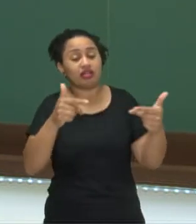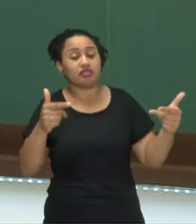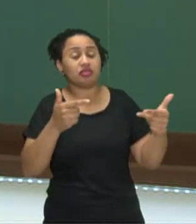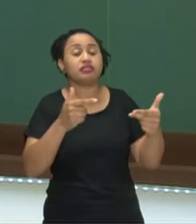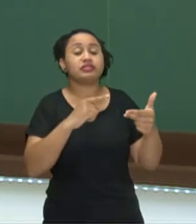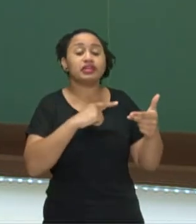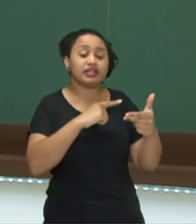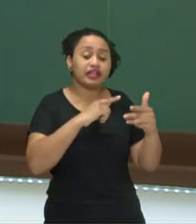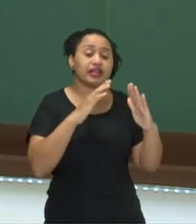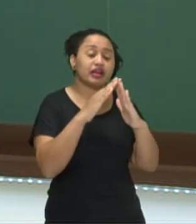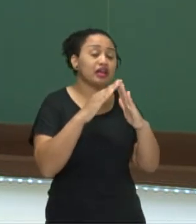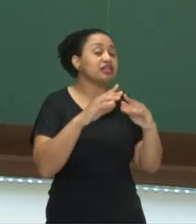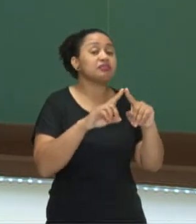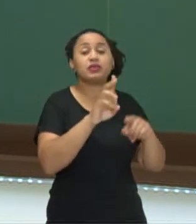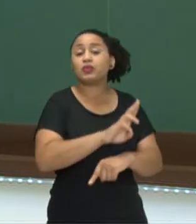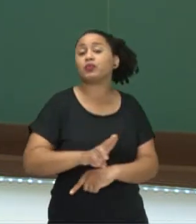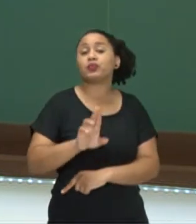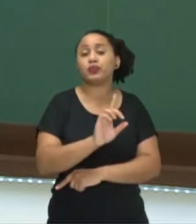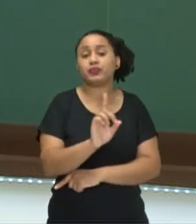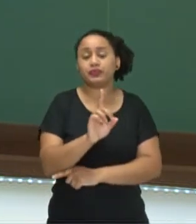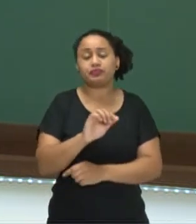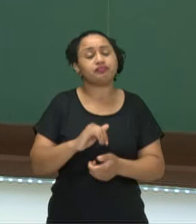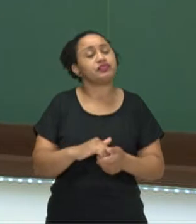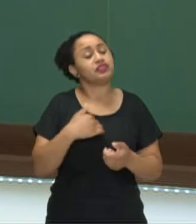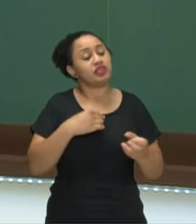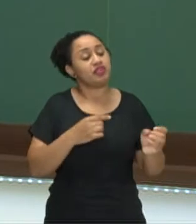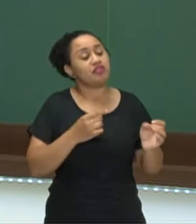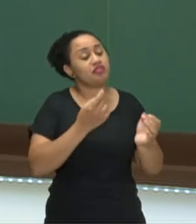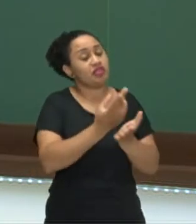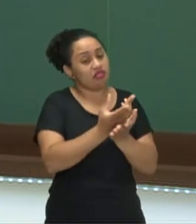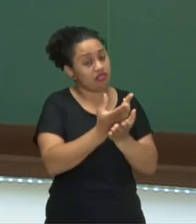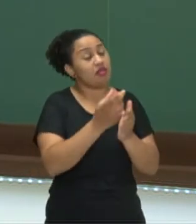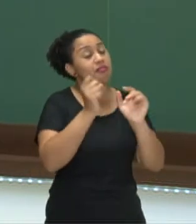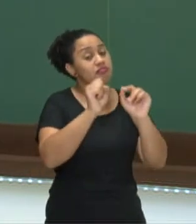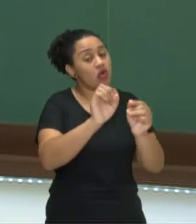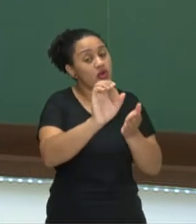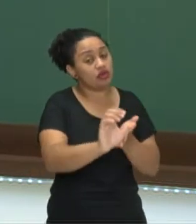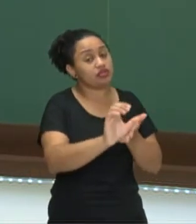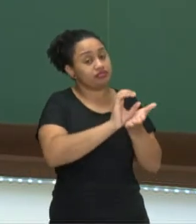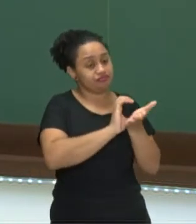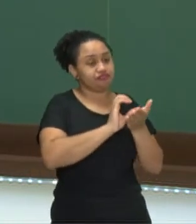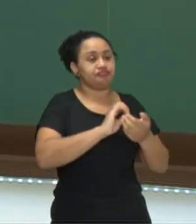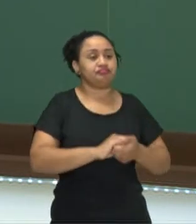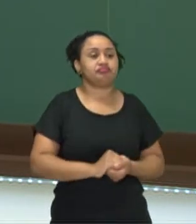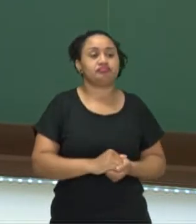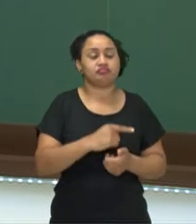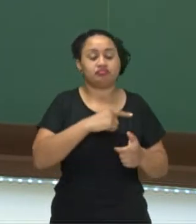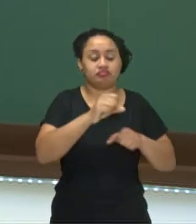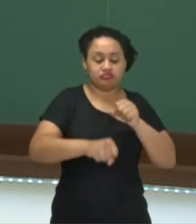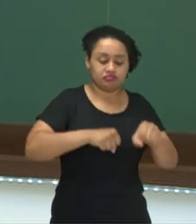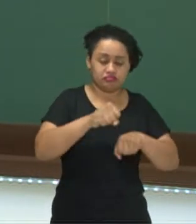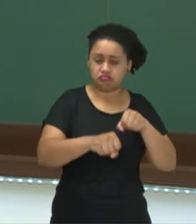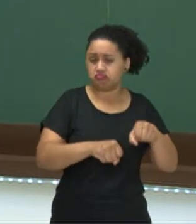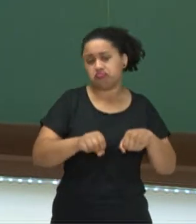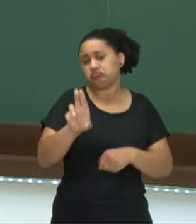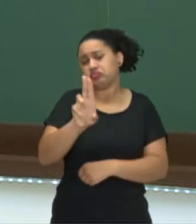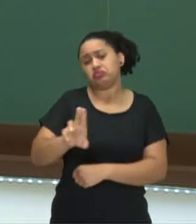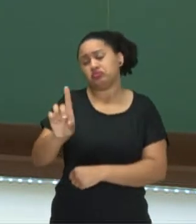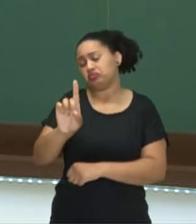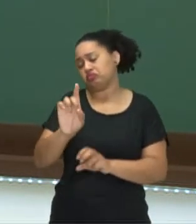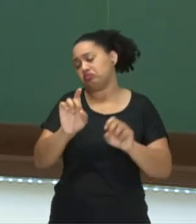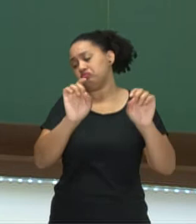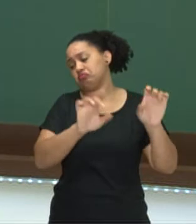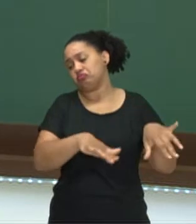lá e que não utiliza mais. Se você vender, pode se tornar ativos financeiros. Então ela tem uma bicicleta que ela não usa, está